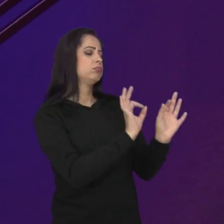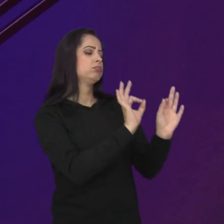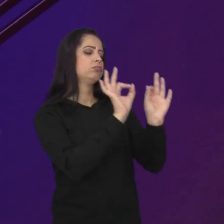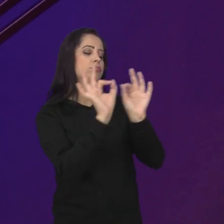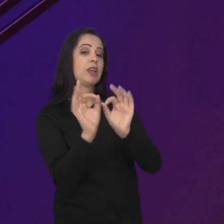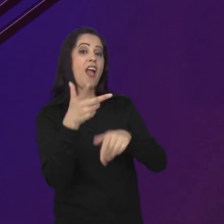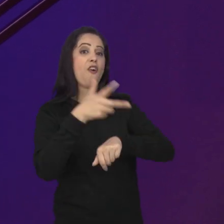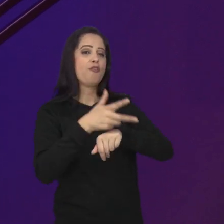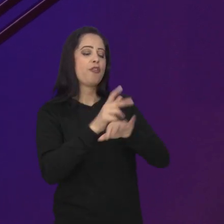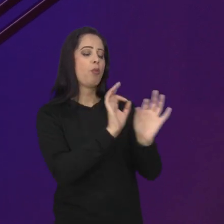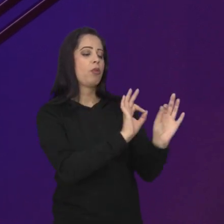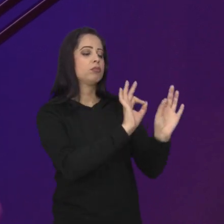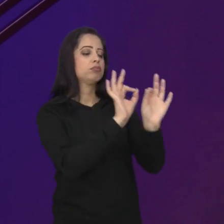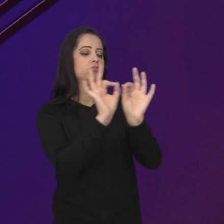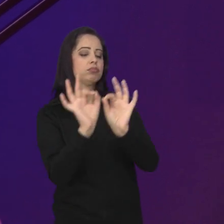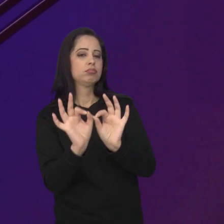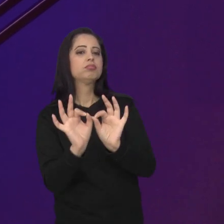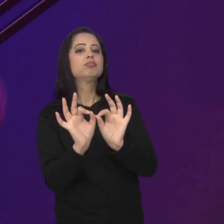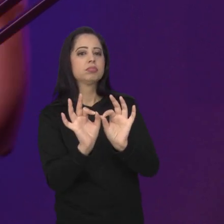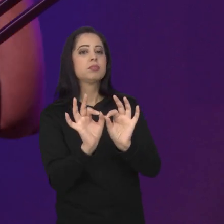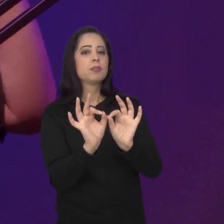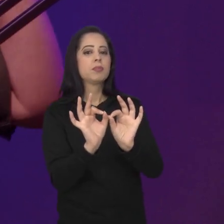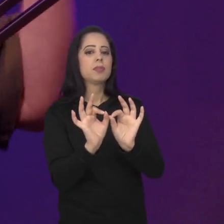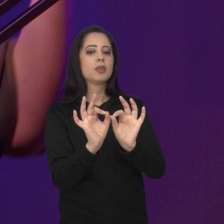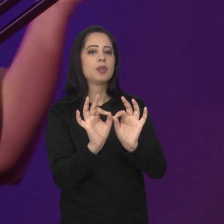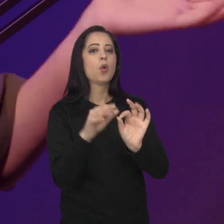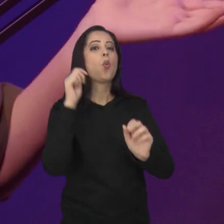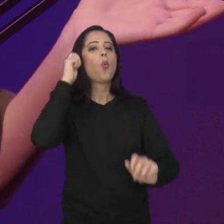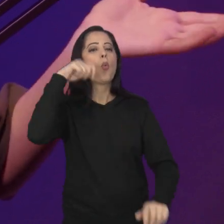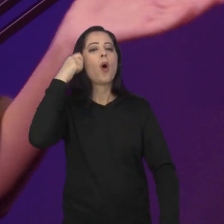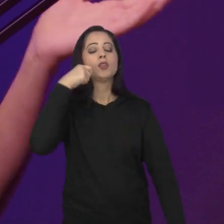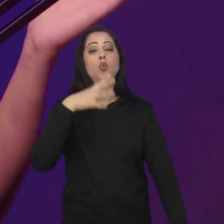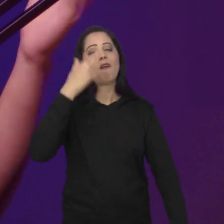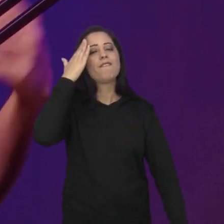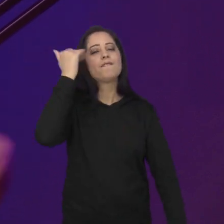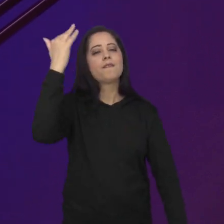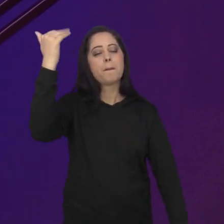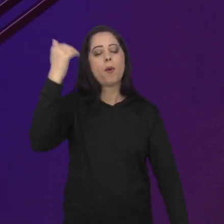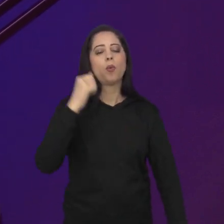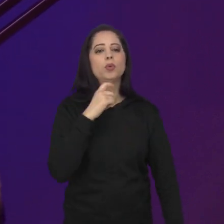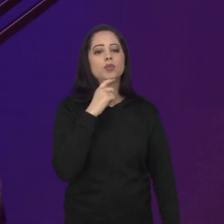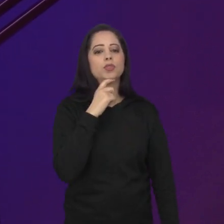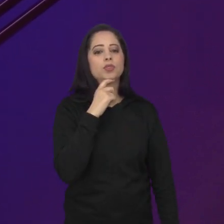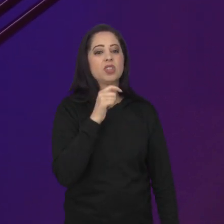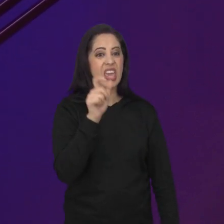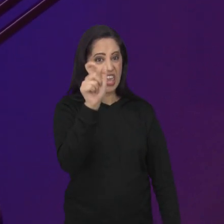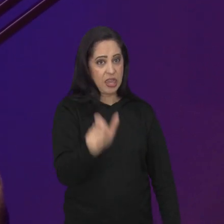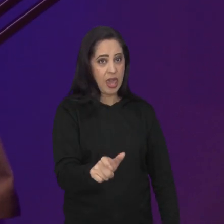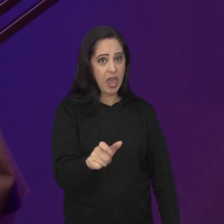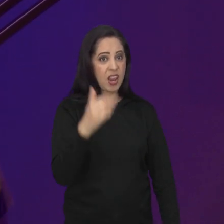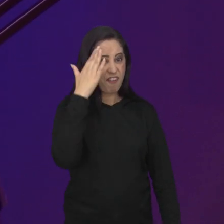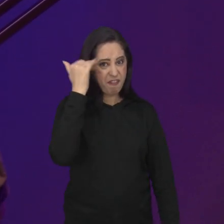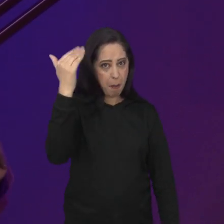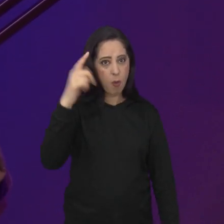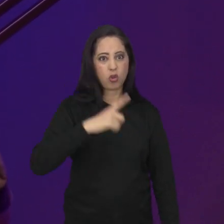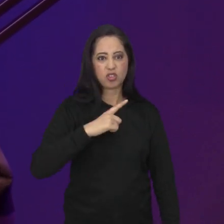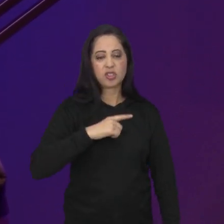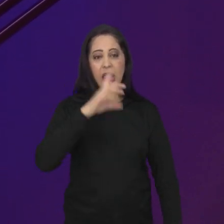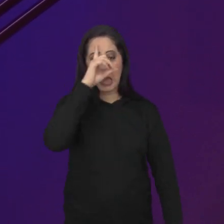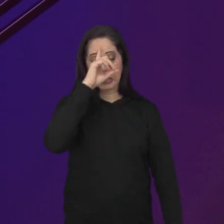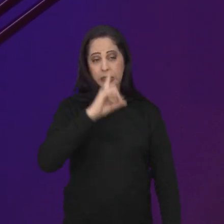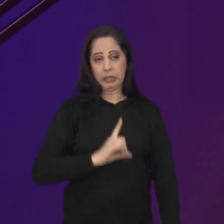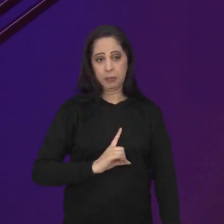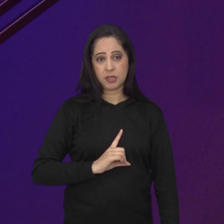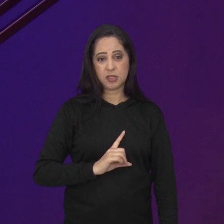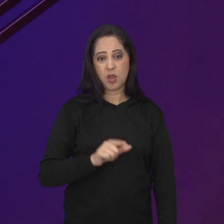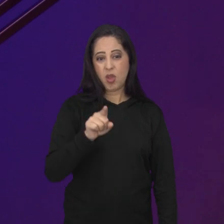e daí passou pra mim um vídeo do Jim Carrey, um ator que eu acredito que quase todo mundo deve conhecer. E ele teve depressão, e daí ele